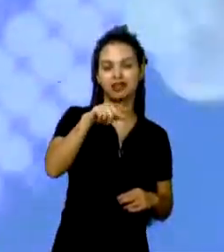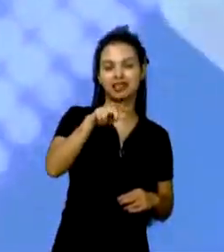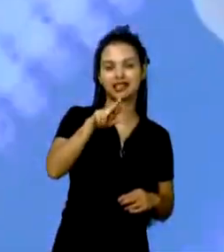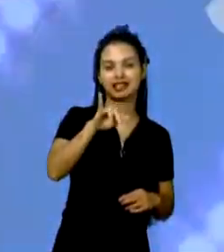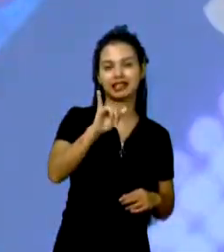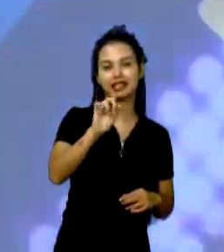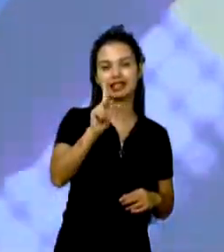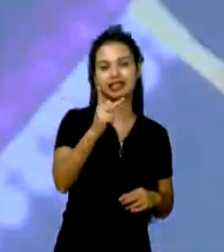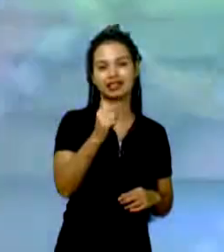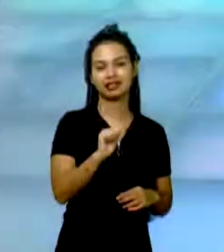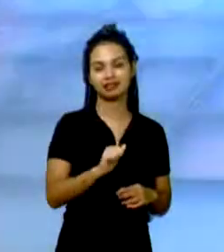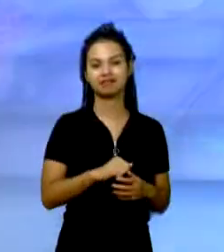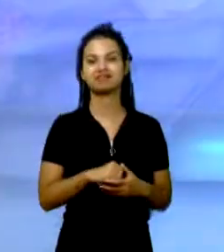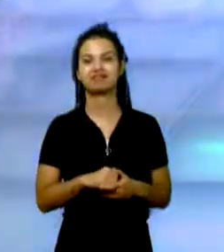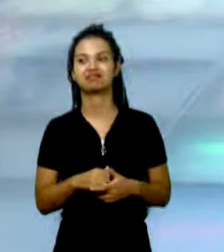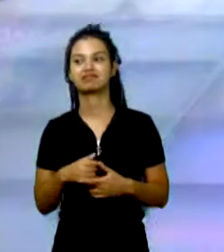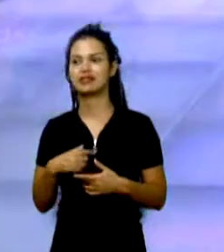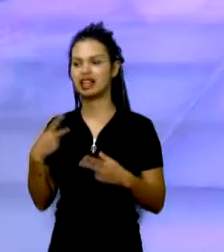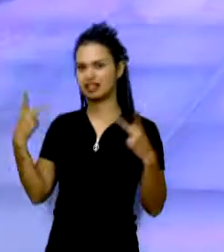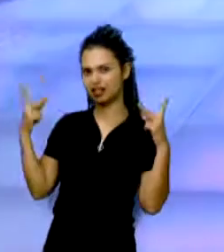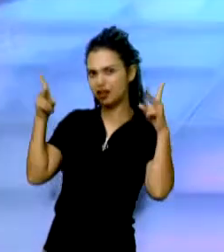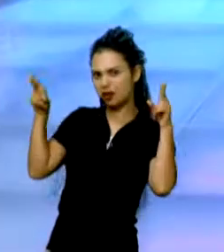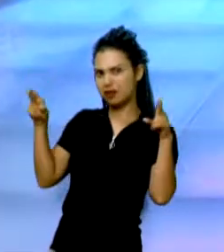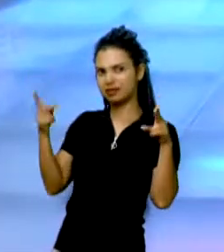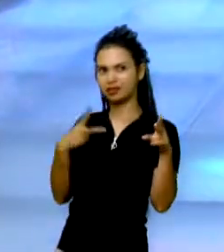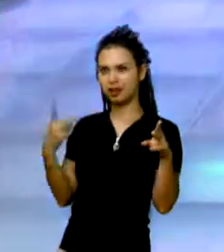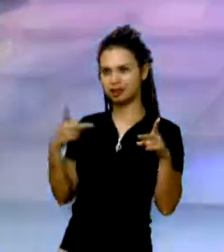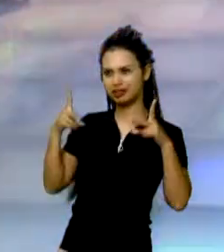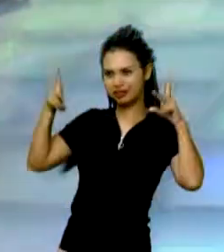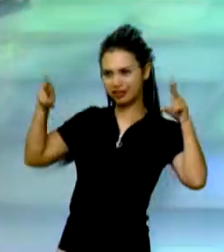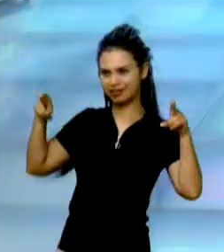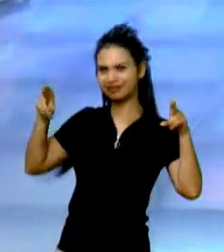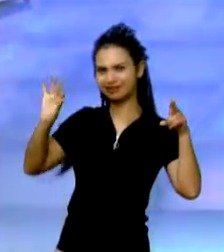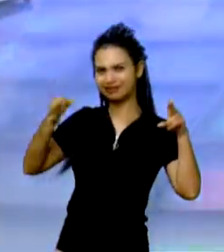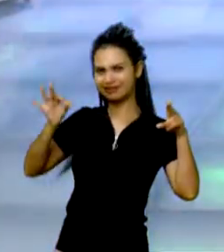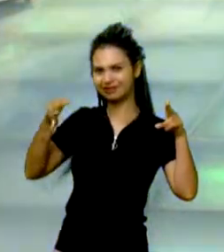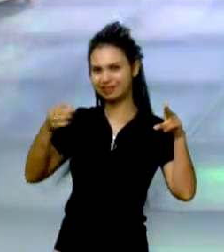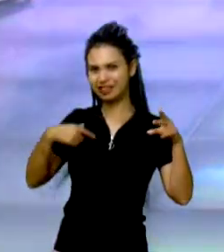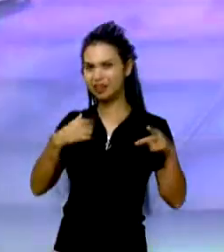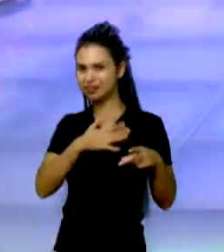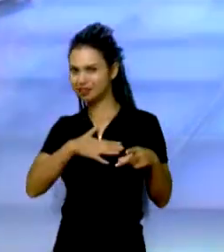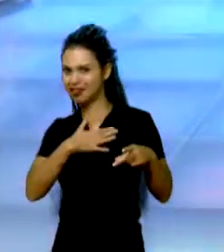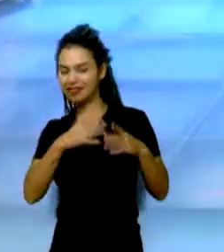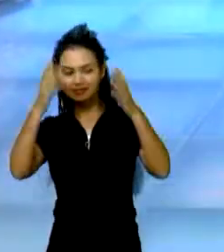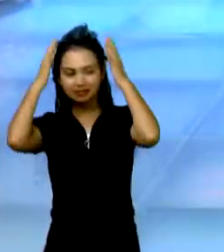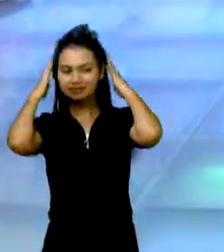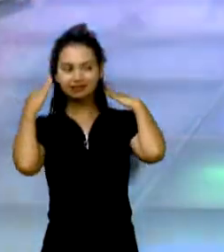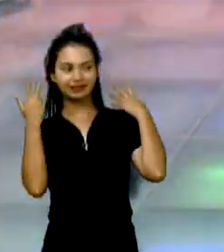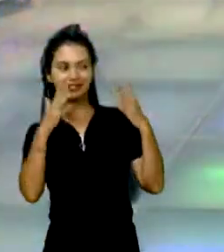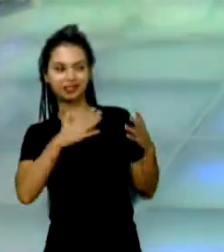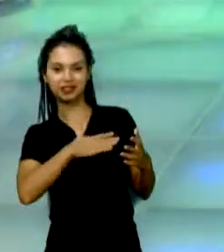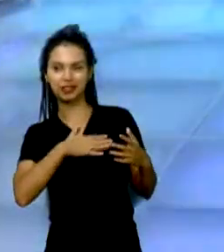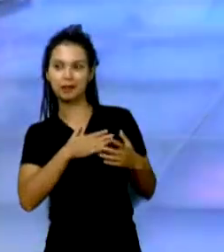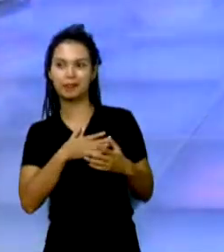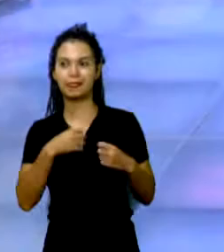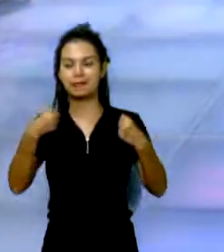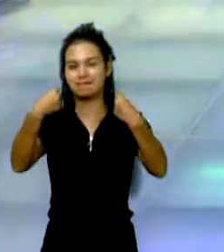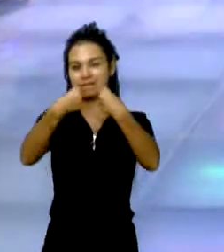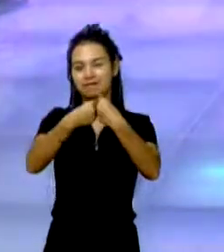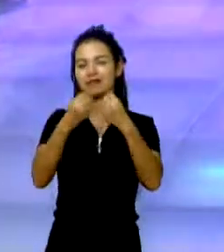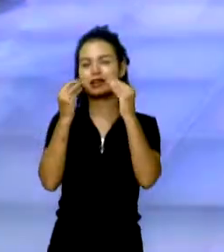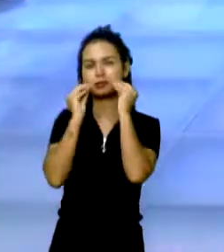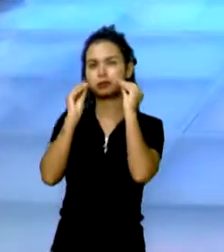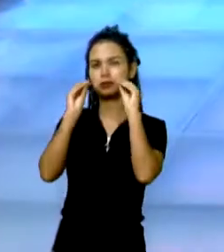mesmo estilo de cabelo, né? Arrasou, né, Paulinha? É, gostou? Toca aqui. Um beijo, meu amor.